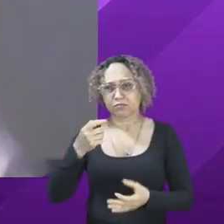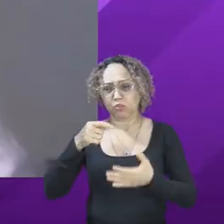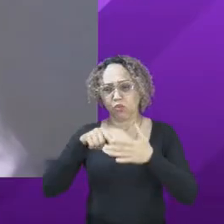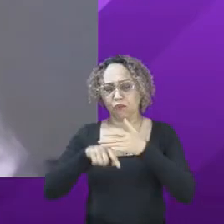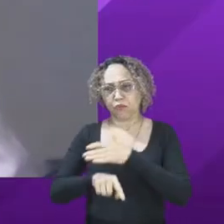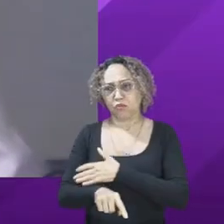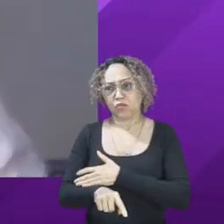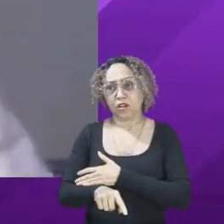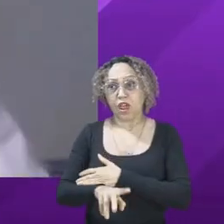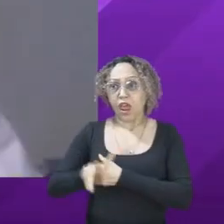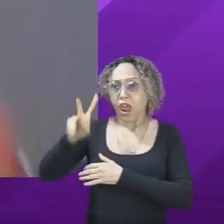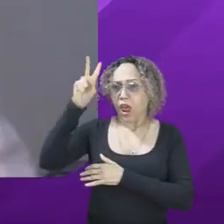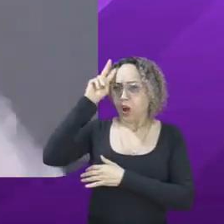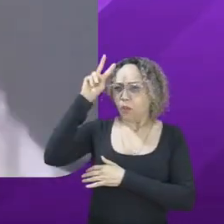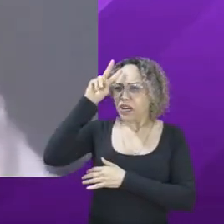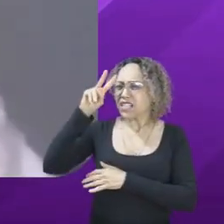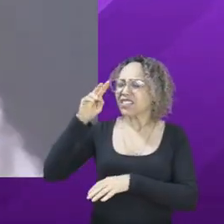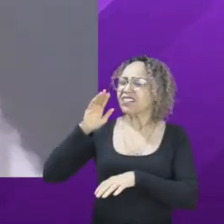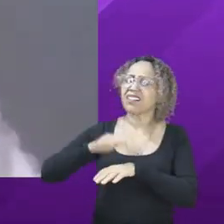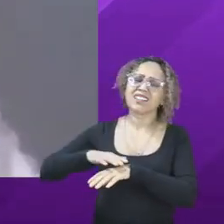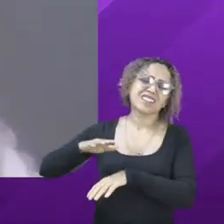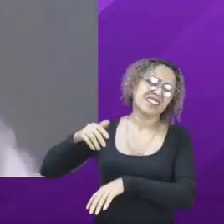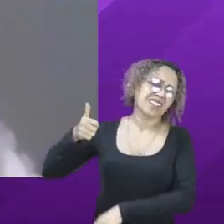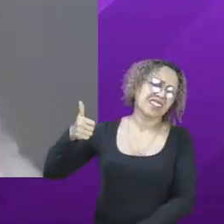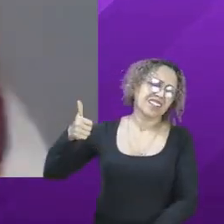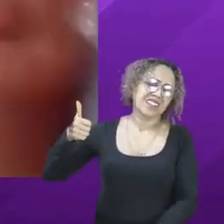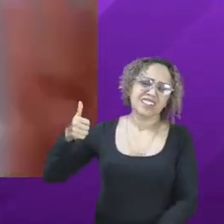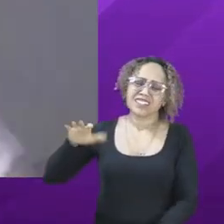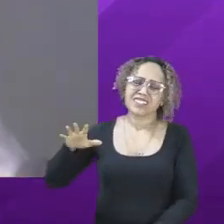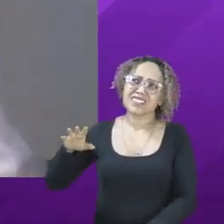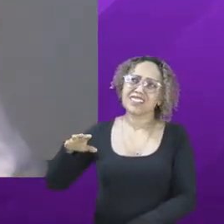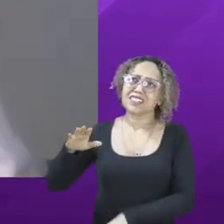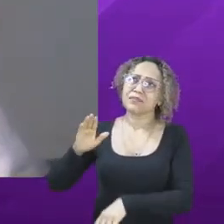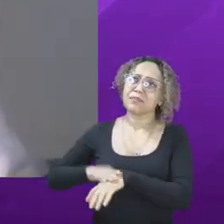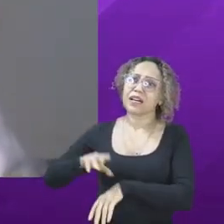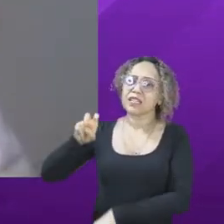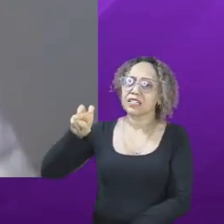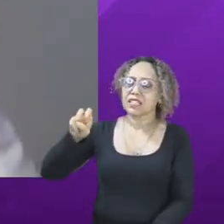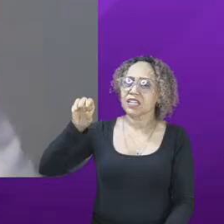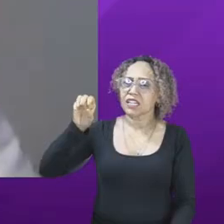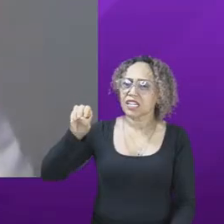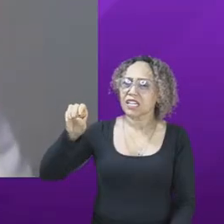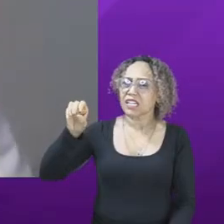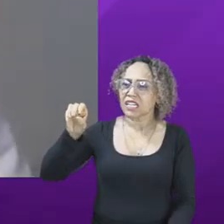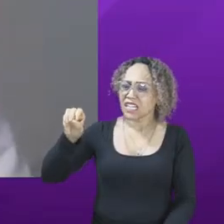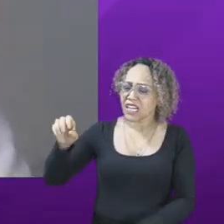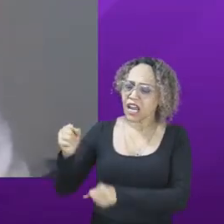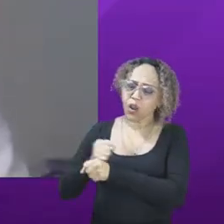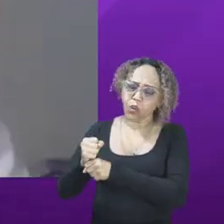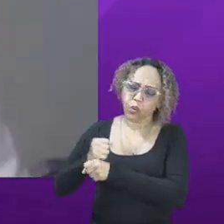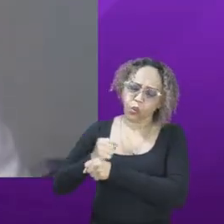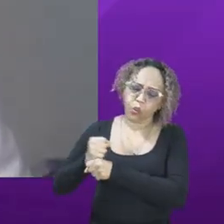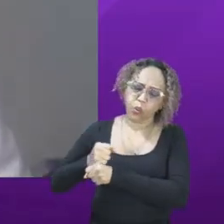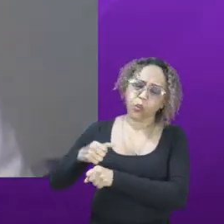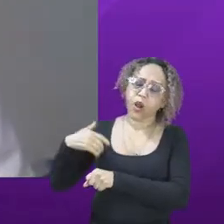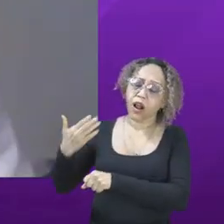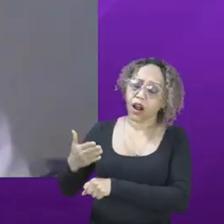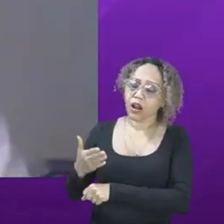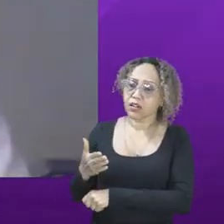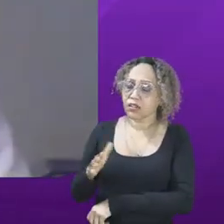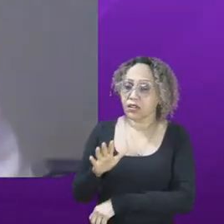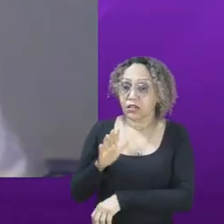que é milenar, que no Brasil a gente está falando de uma história de mais de 500 anos, né? De uma história que foi